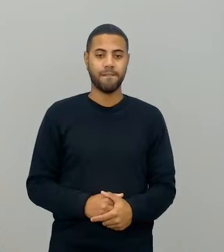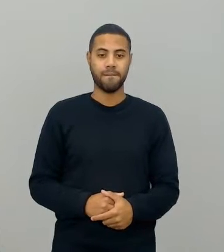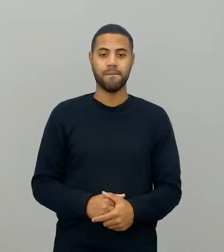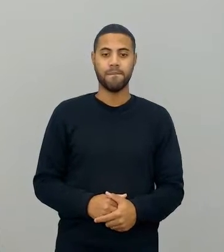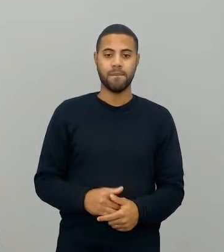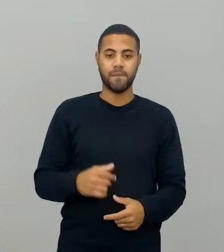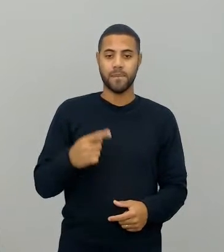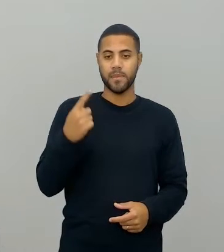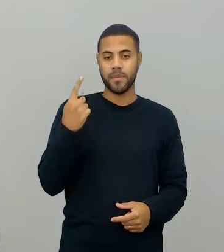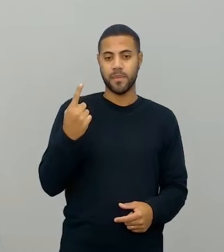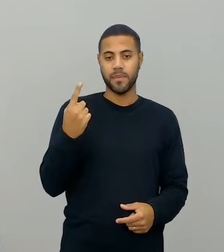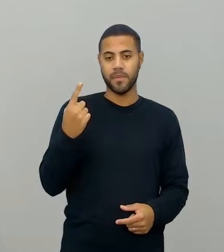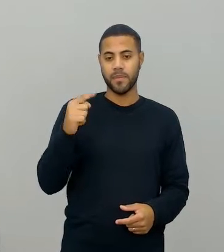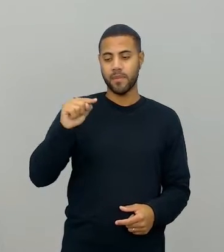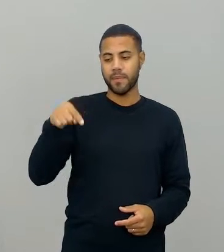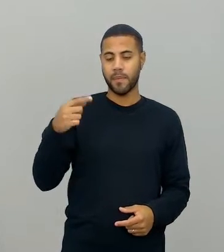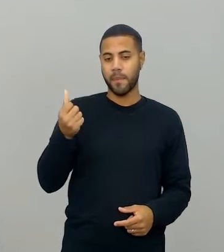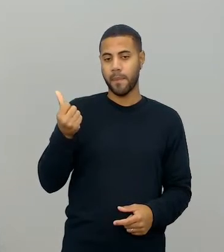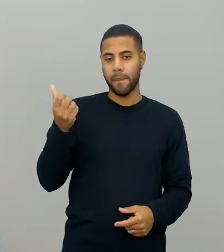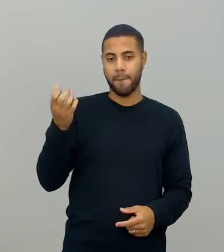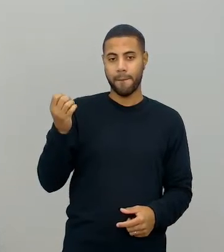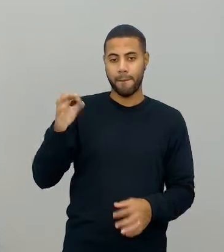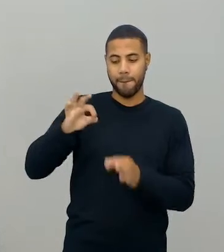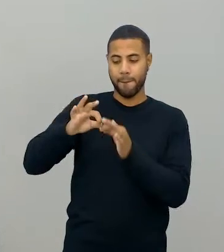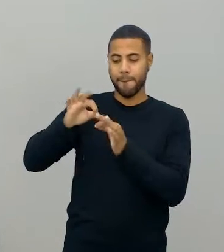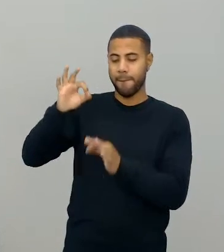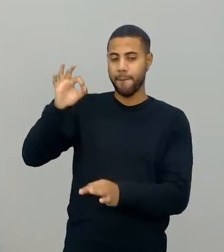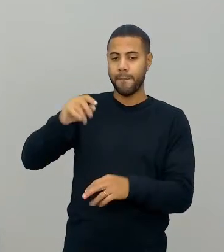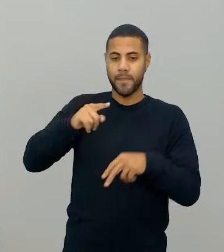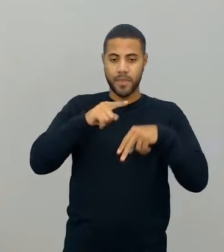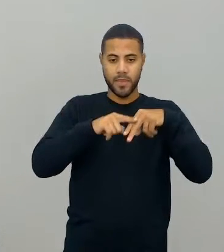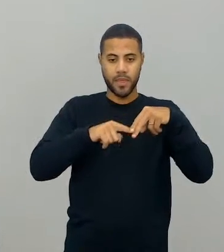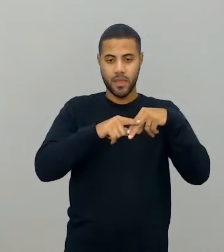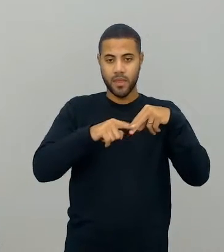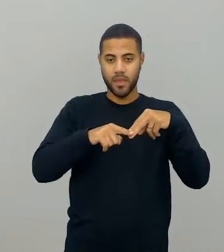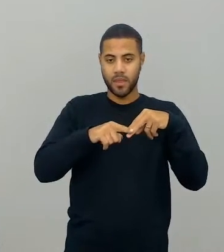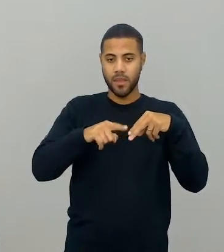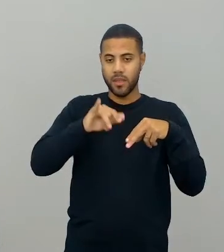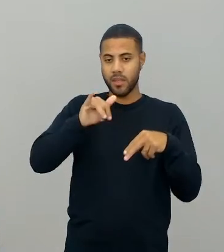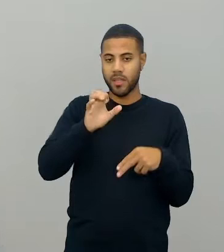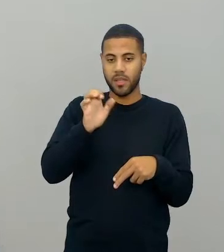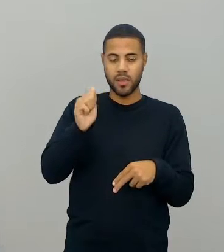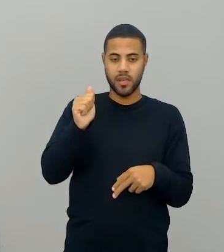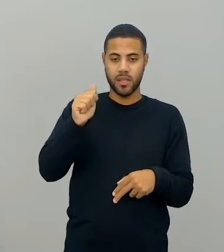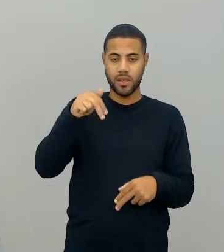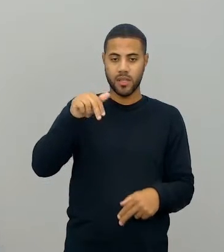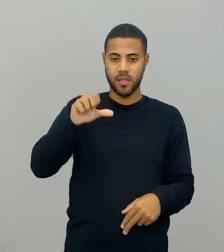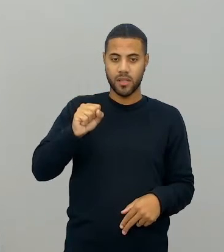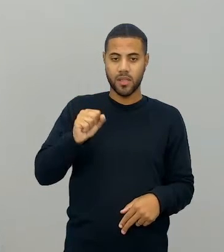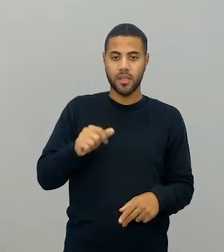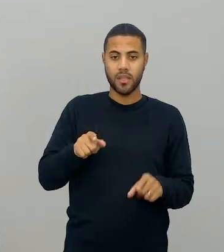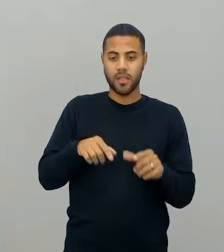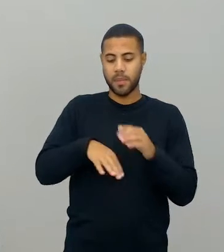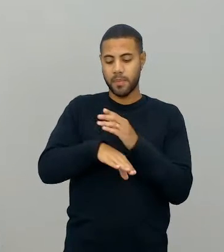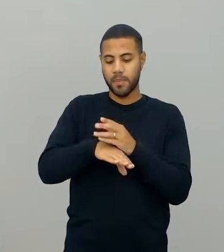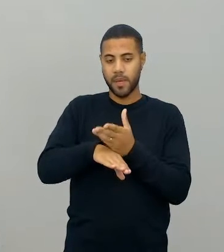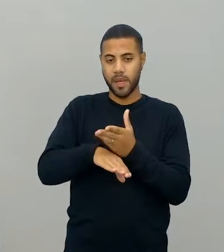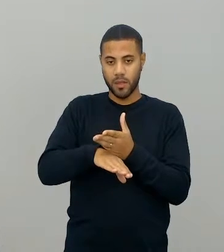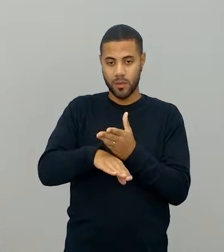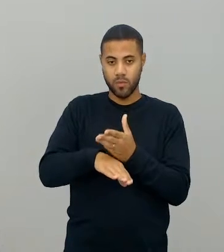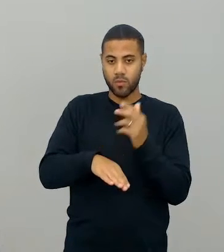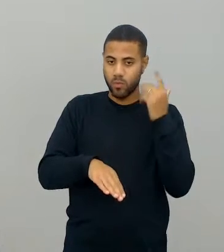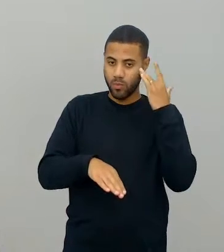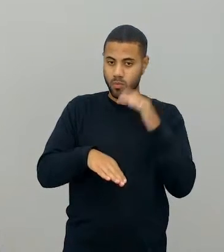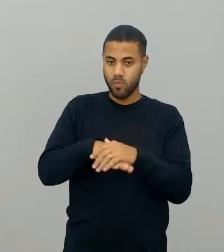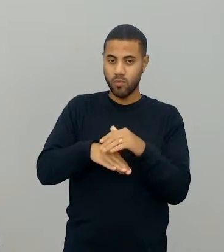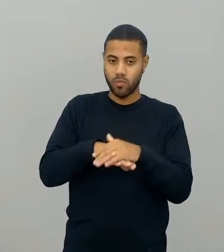de 1,60 m, estou de calça jeans, tenho tênis, né? E estou com